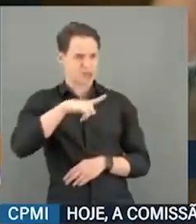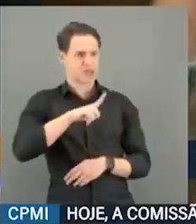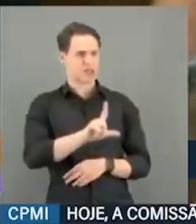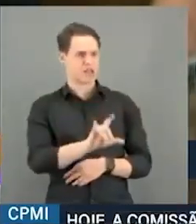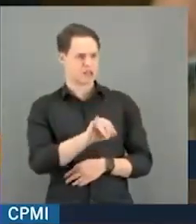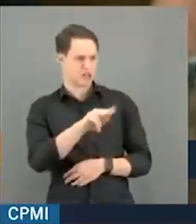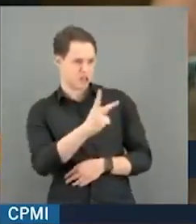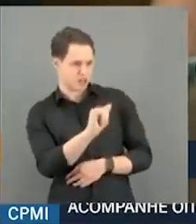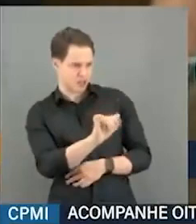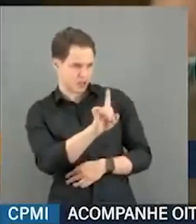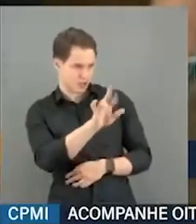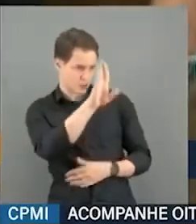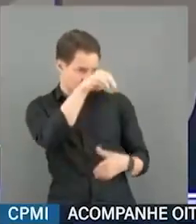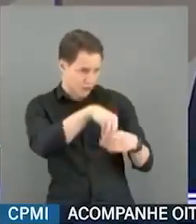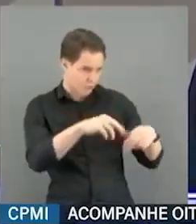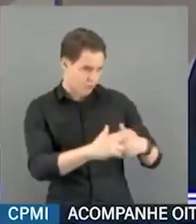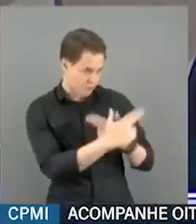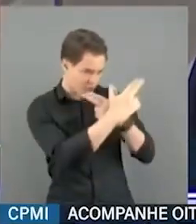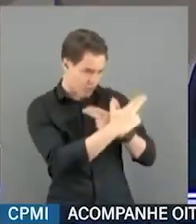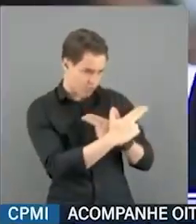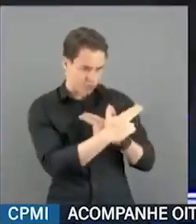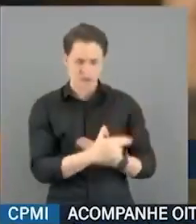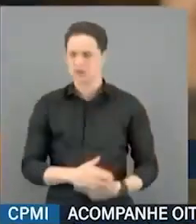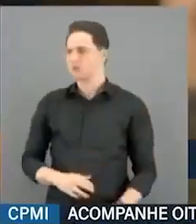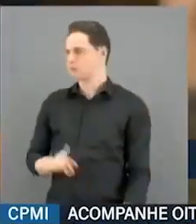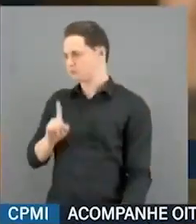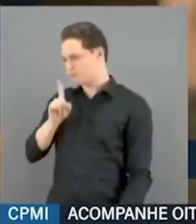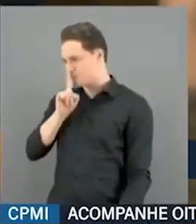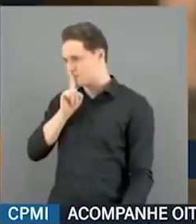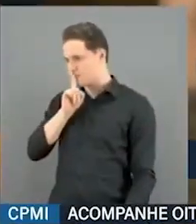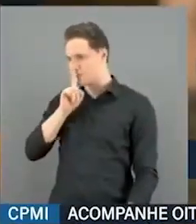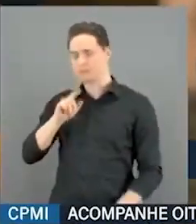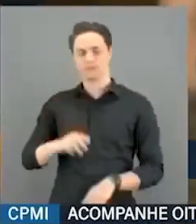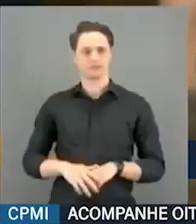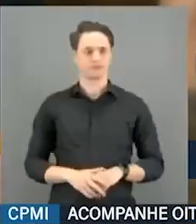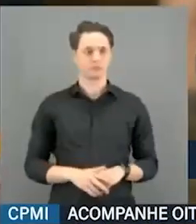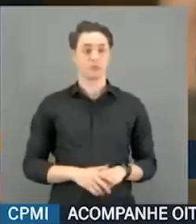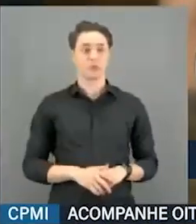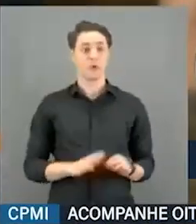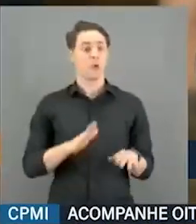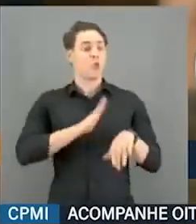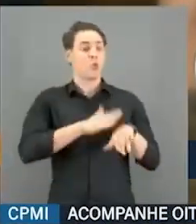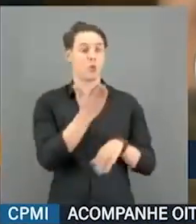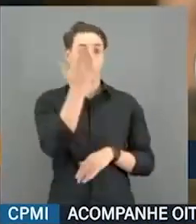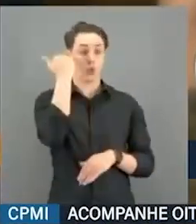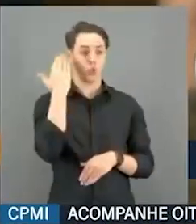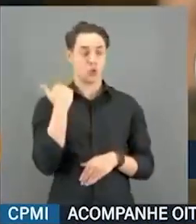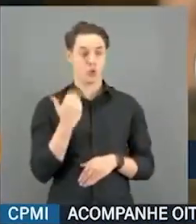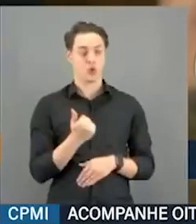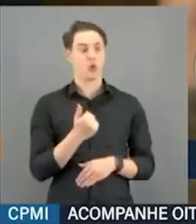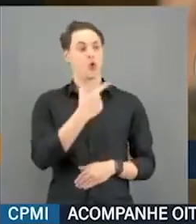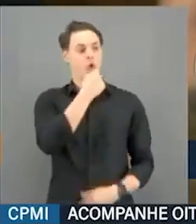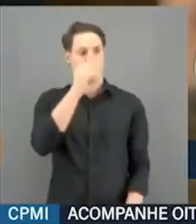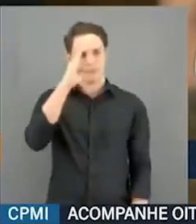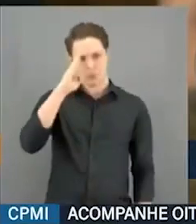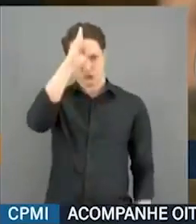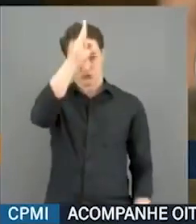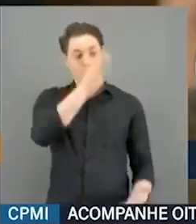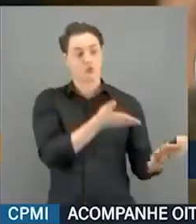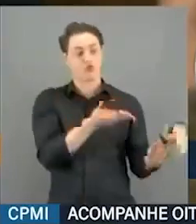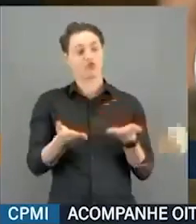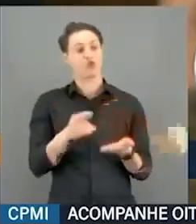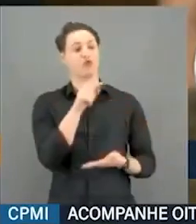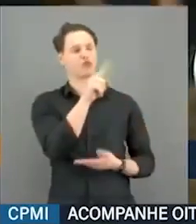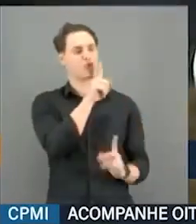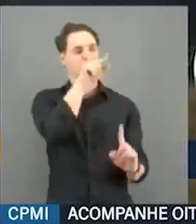Forças Armadas? Vou ficar em silêncio. Quando foi convidado pelo ex-presidente Jair Bolsonaro para